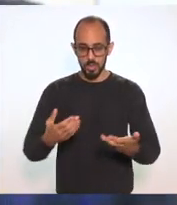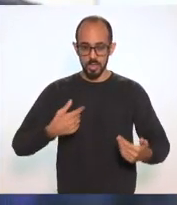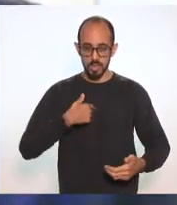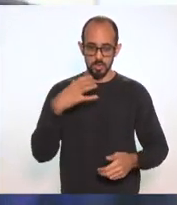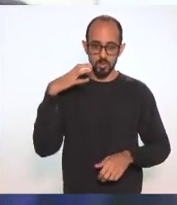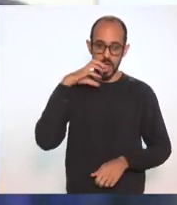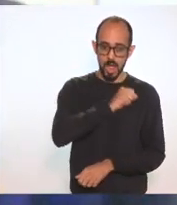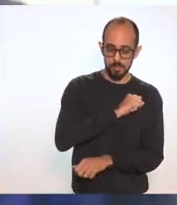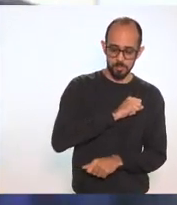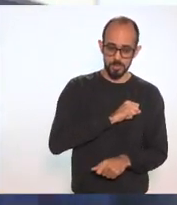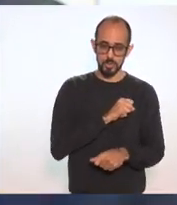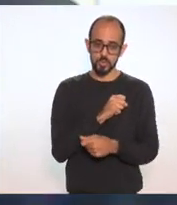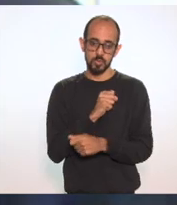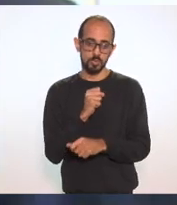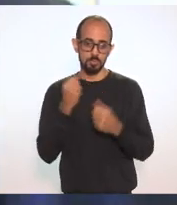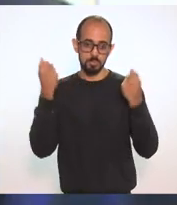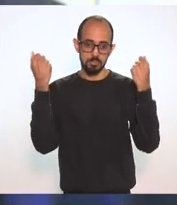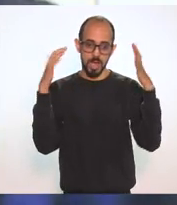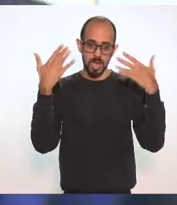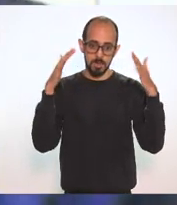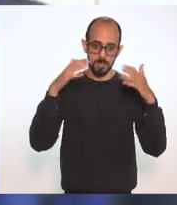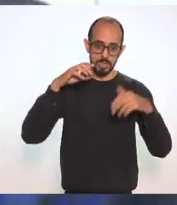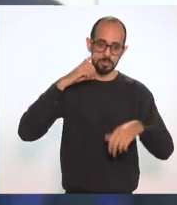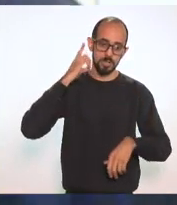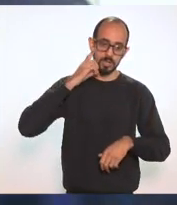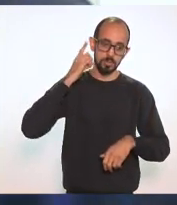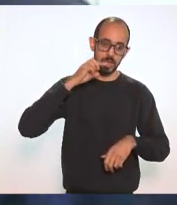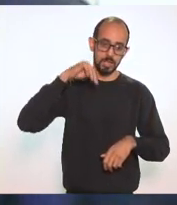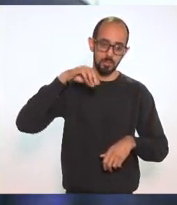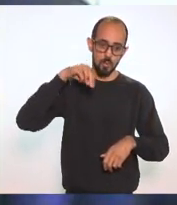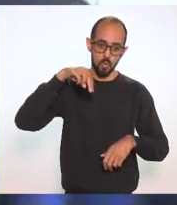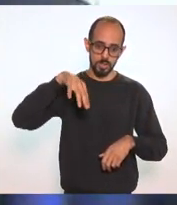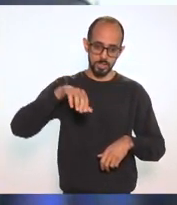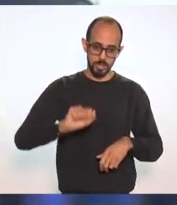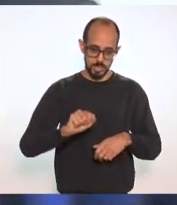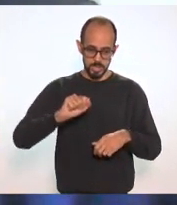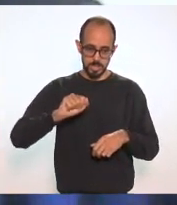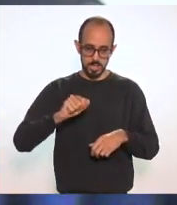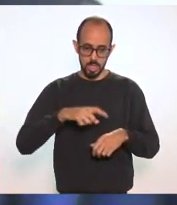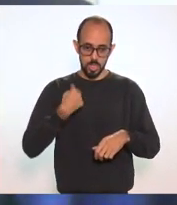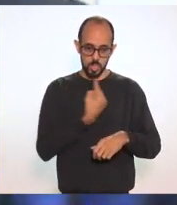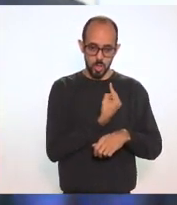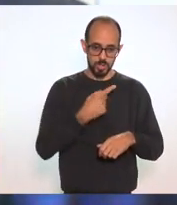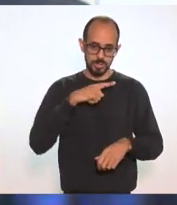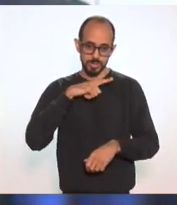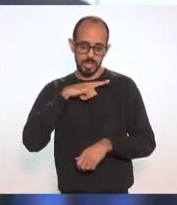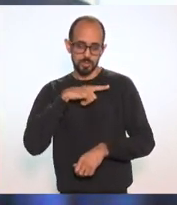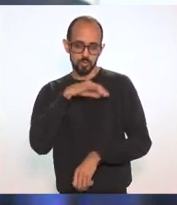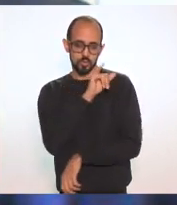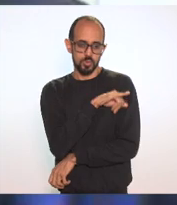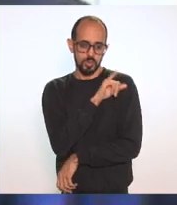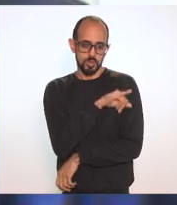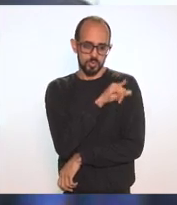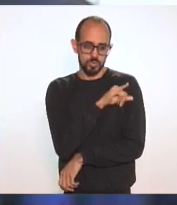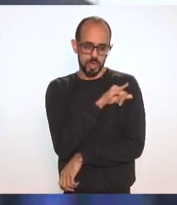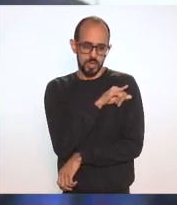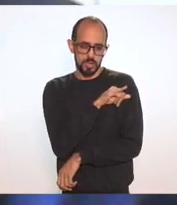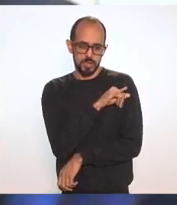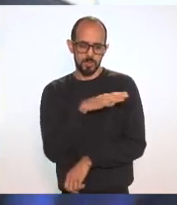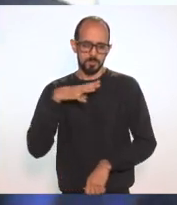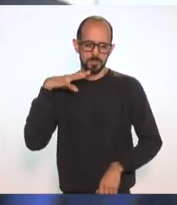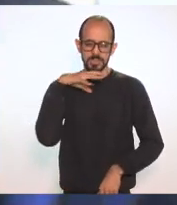Mônica Francisco, os demais deputados que assinam esse projeto. A gente tem no estado do Rio de Janeiro se deparado